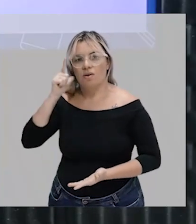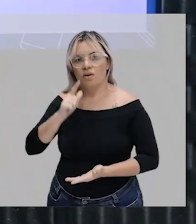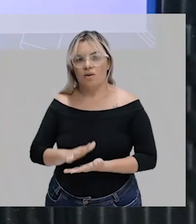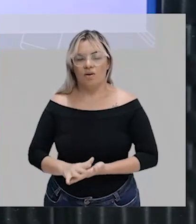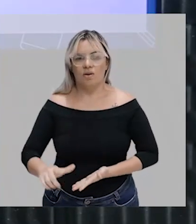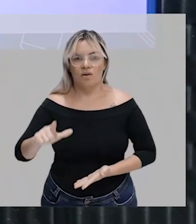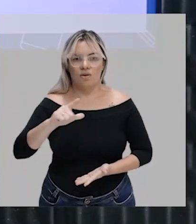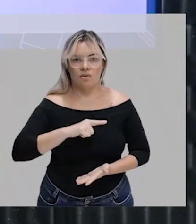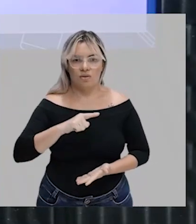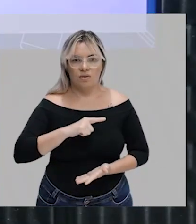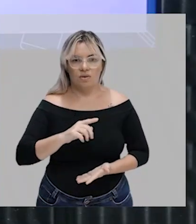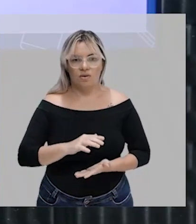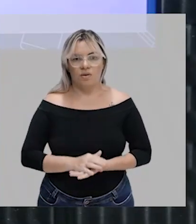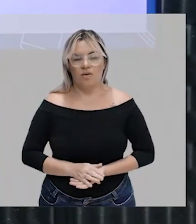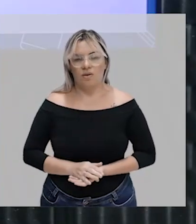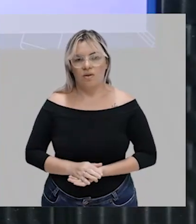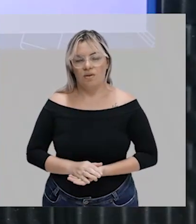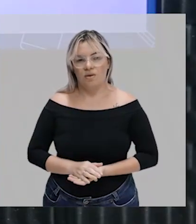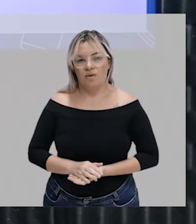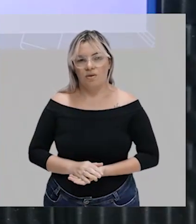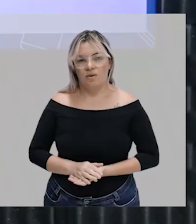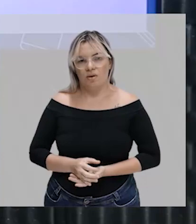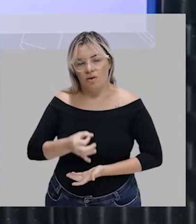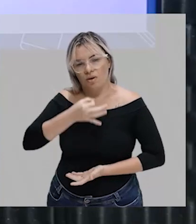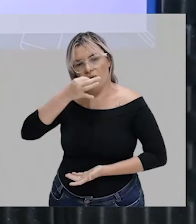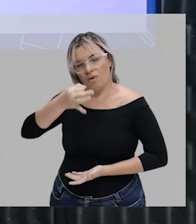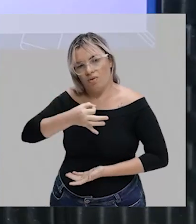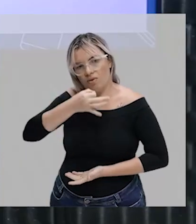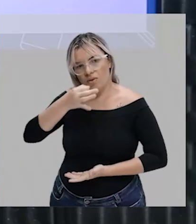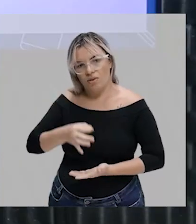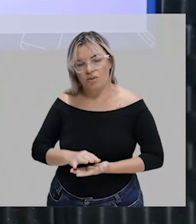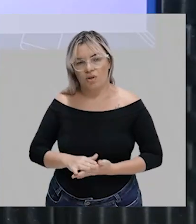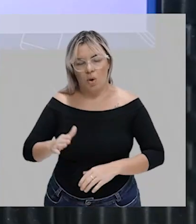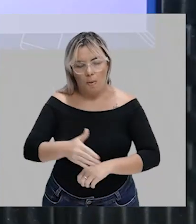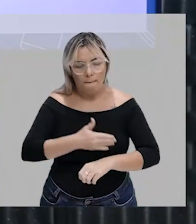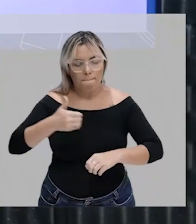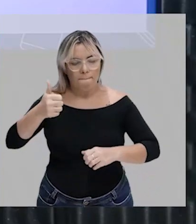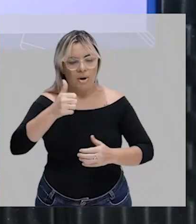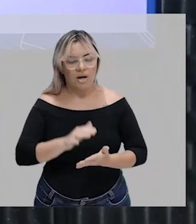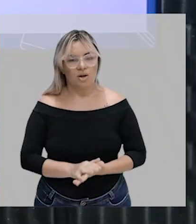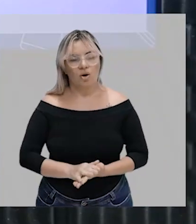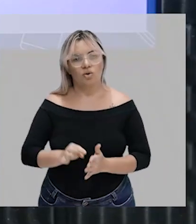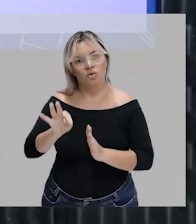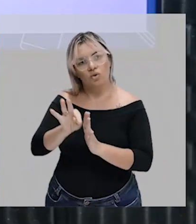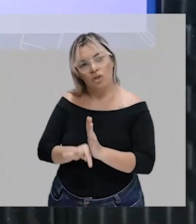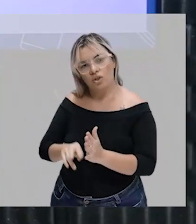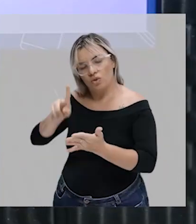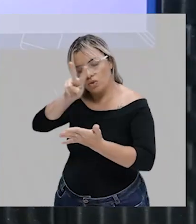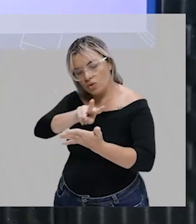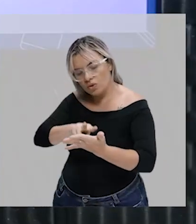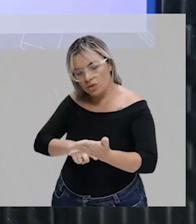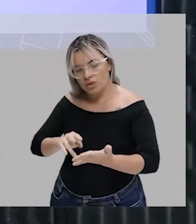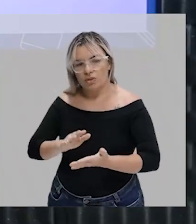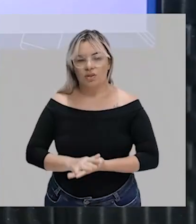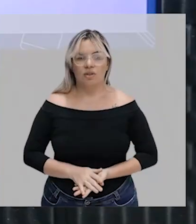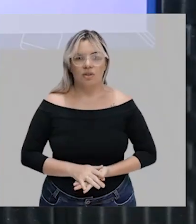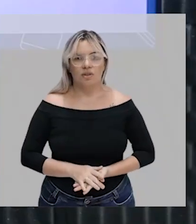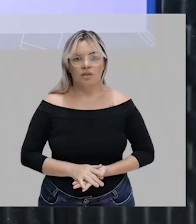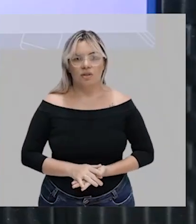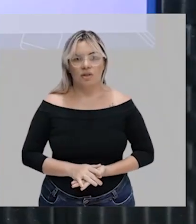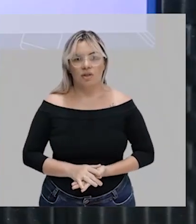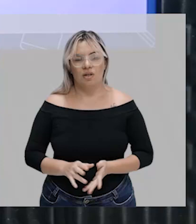ter uma visão melhor do meu texto, do texto que eu estou lendo. É